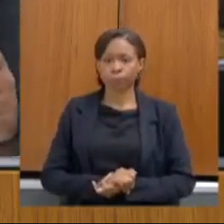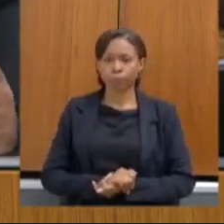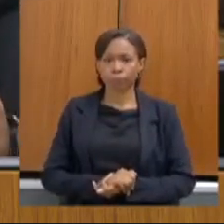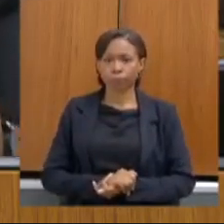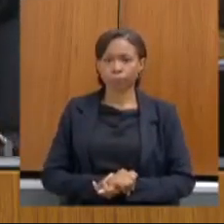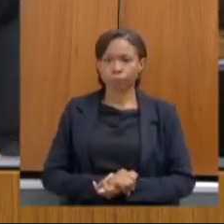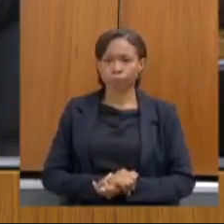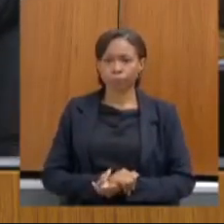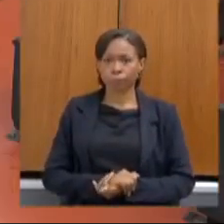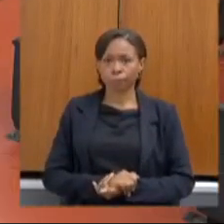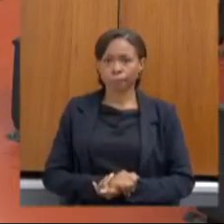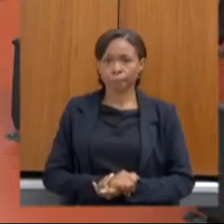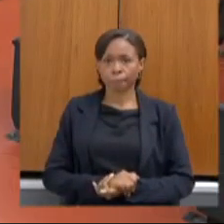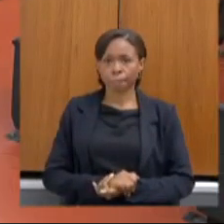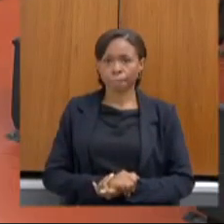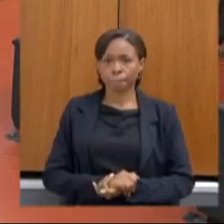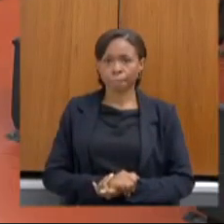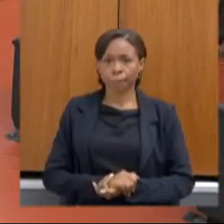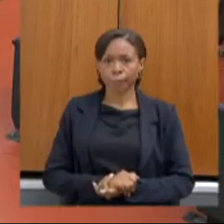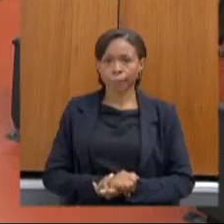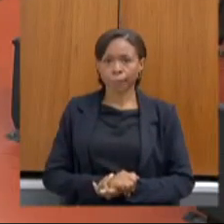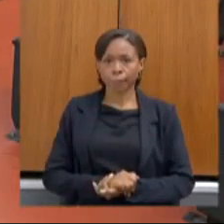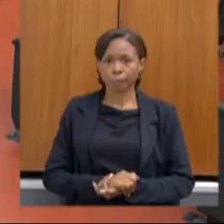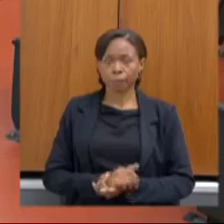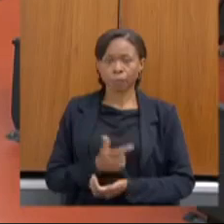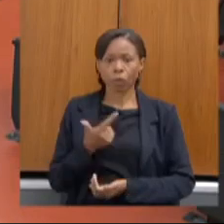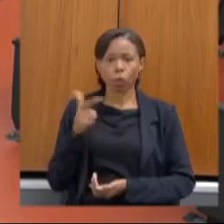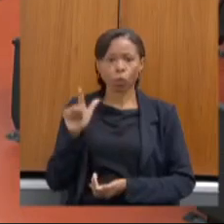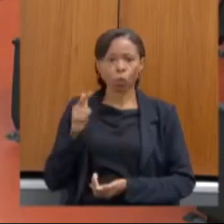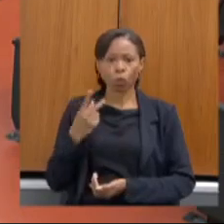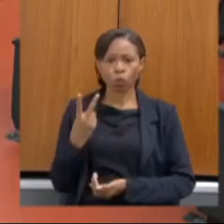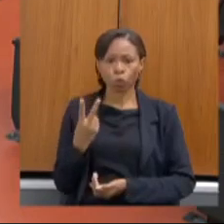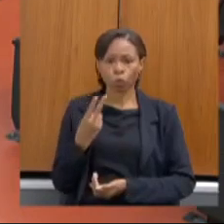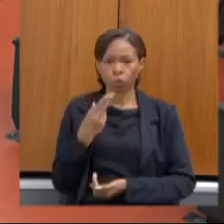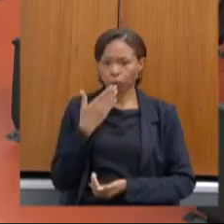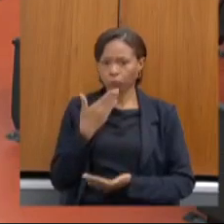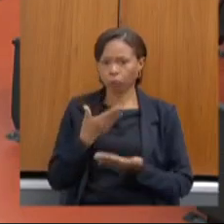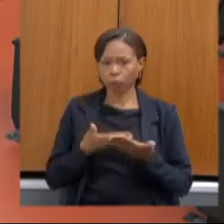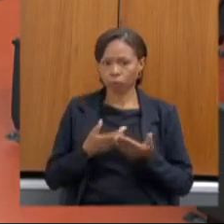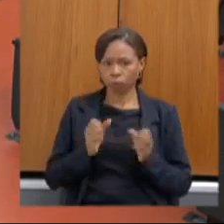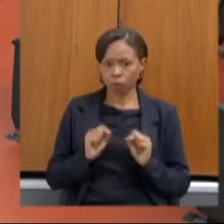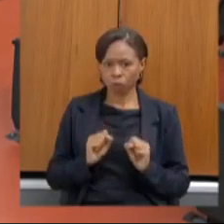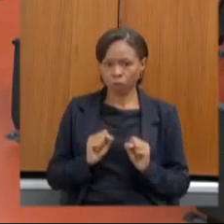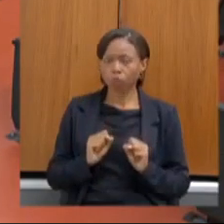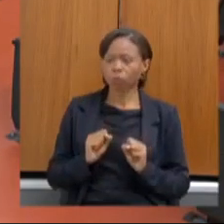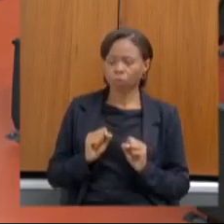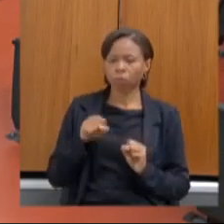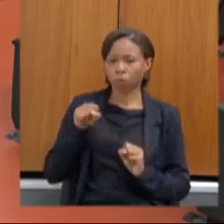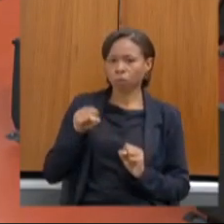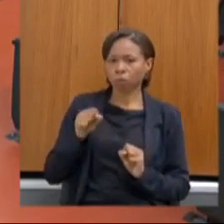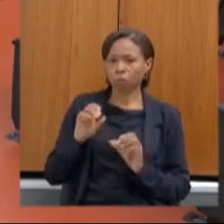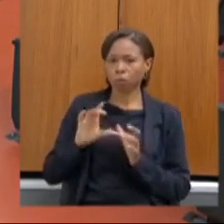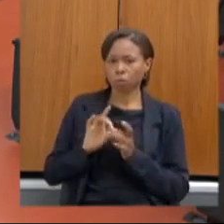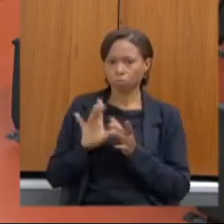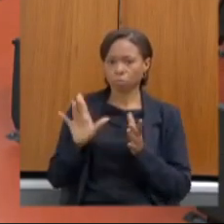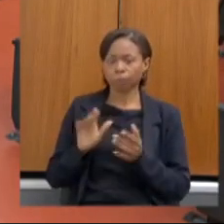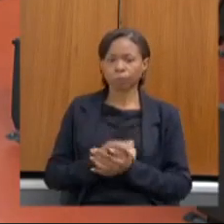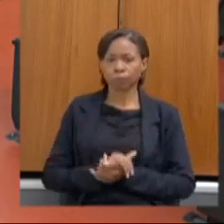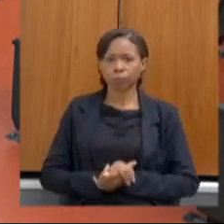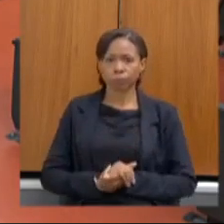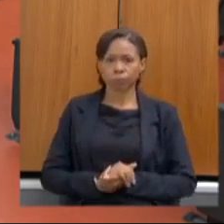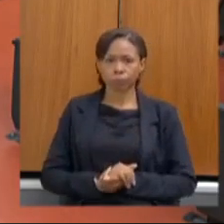o presidente tem mais naquele momento dois requerimentos posso fazer pode ser feita ser feito